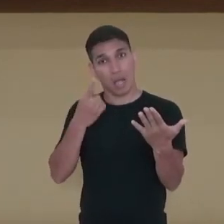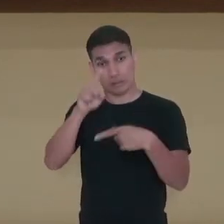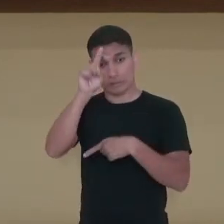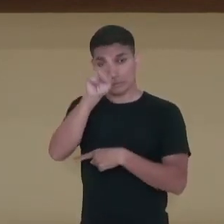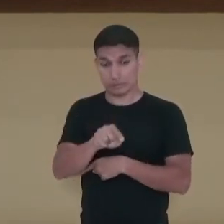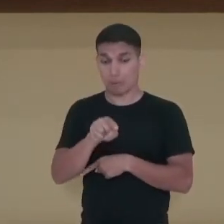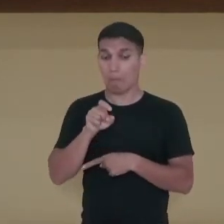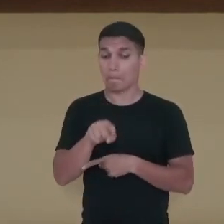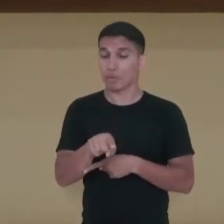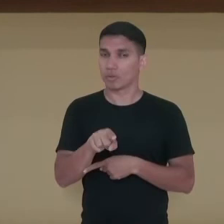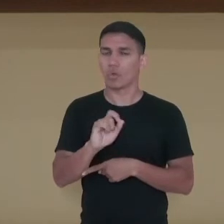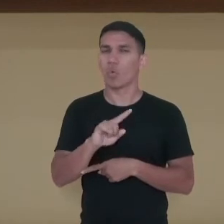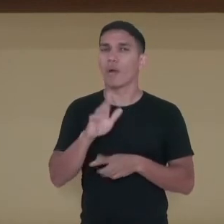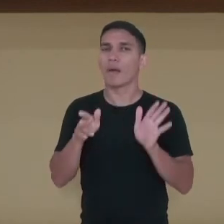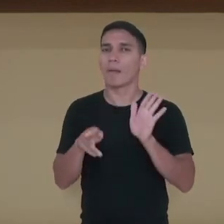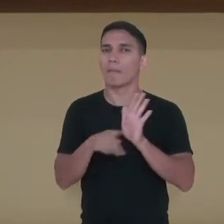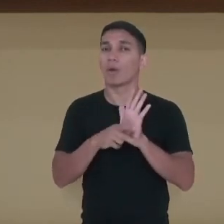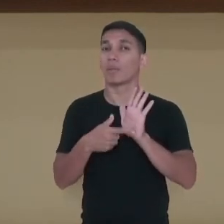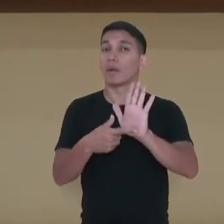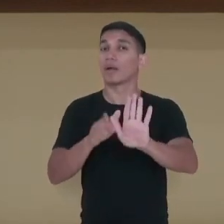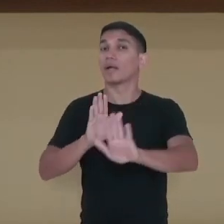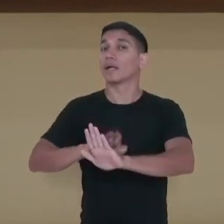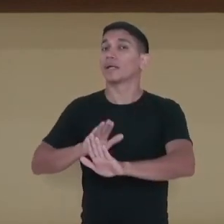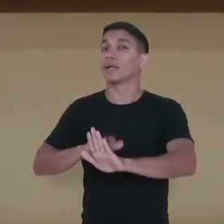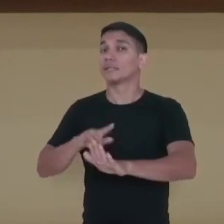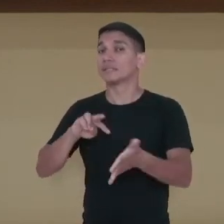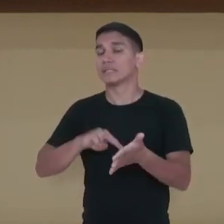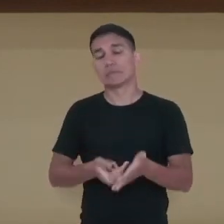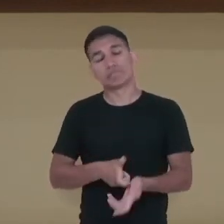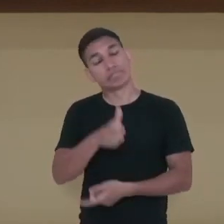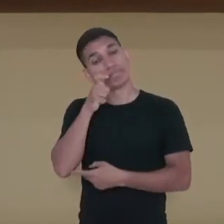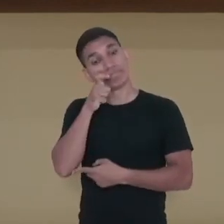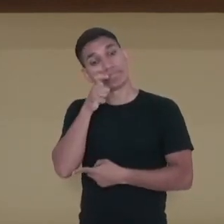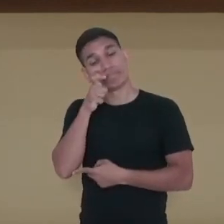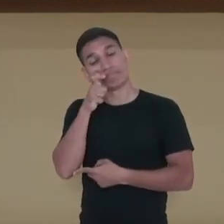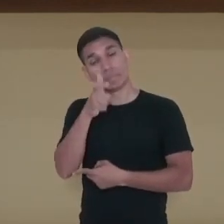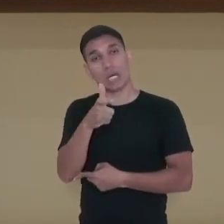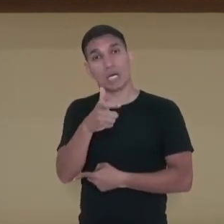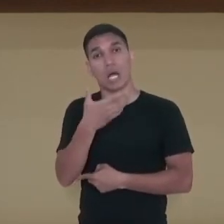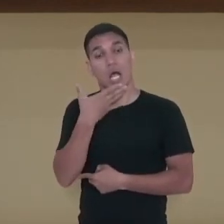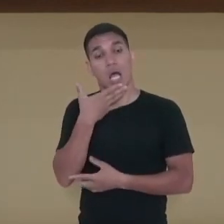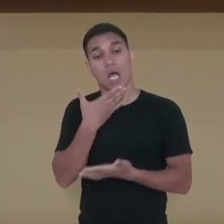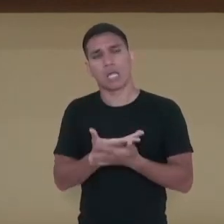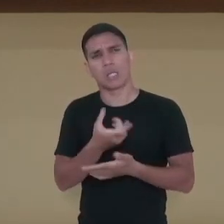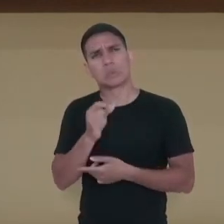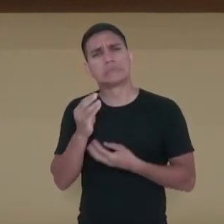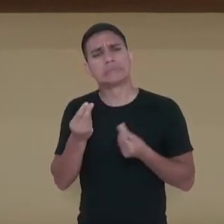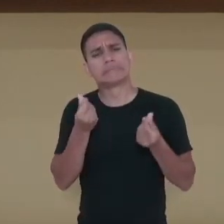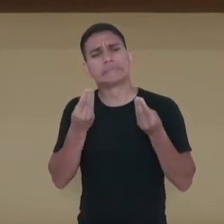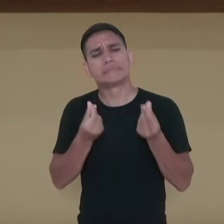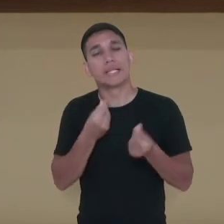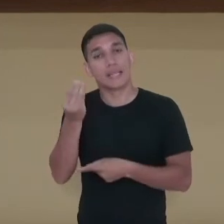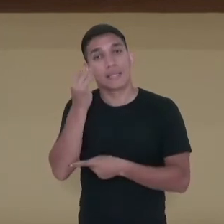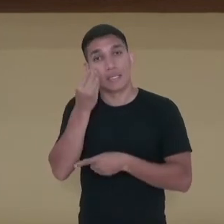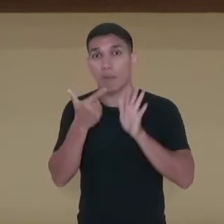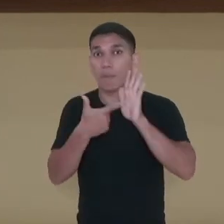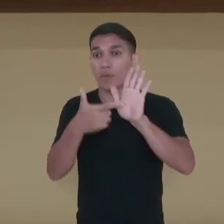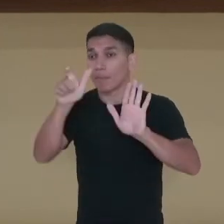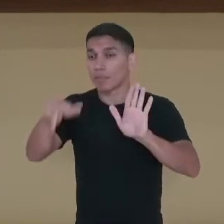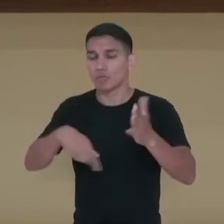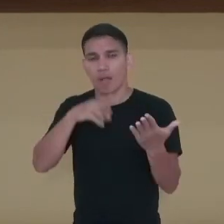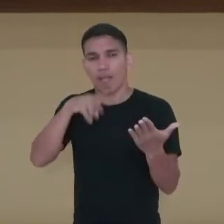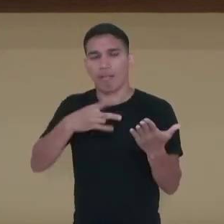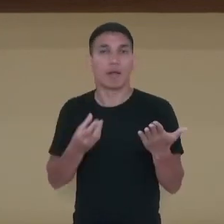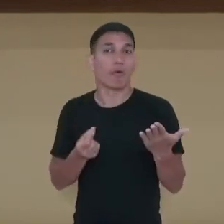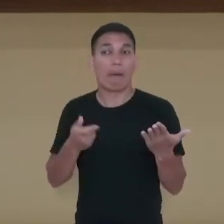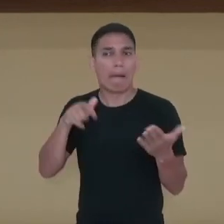Exclamação. Aqui essa exclamação indica uma admiração. Ele está assim, ó, tá tentando mostrar para o leitor, nossa, foi